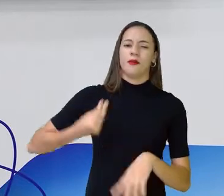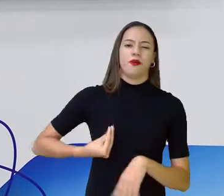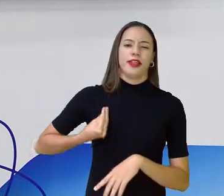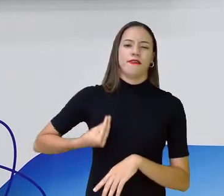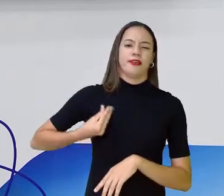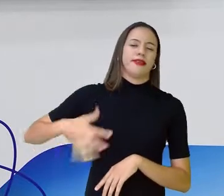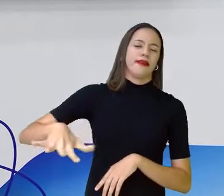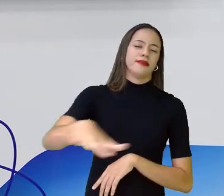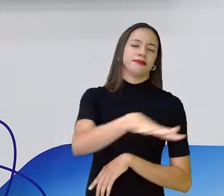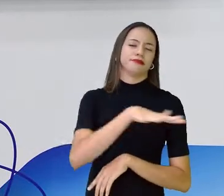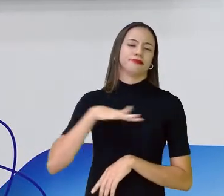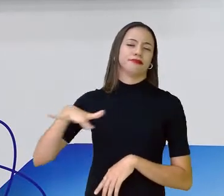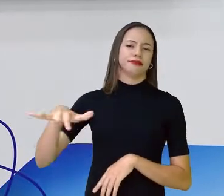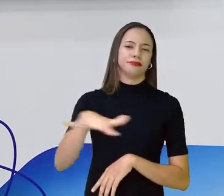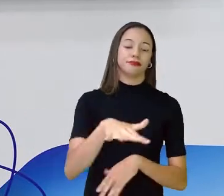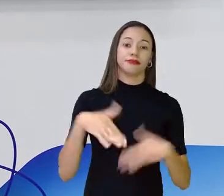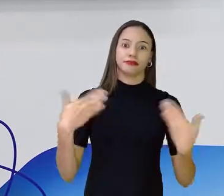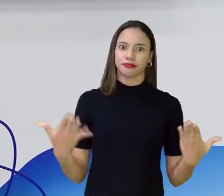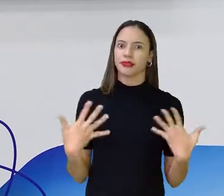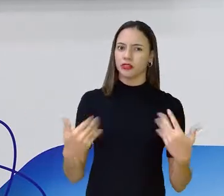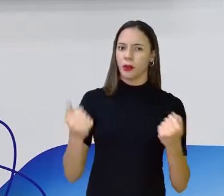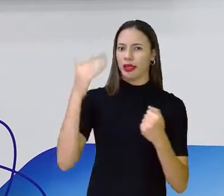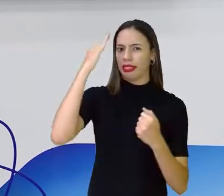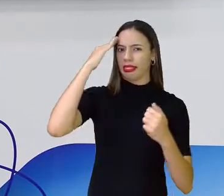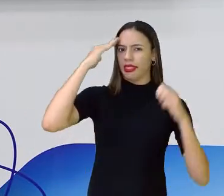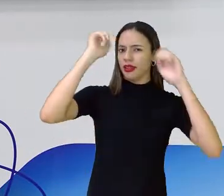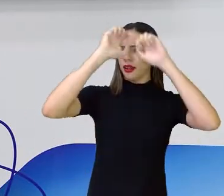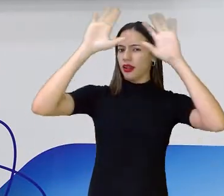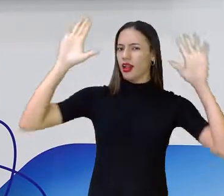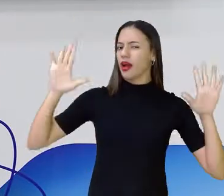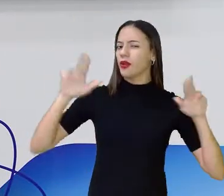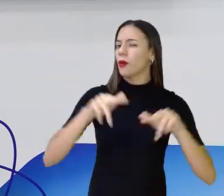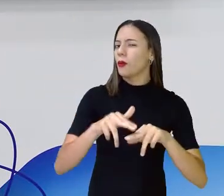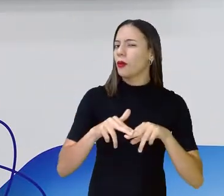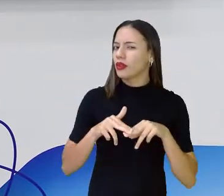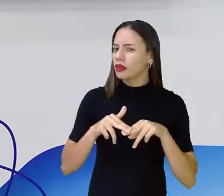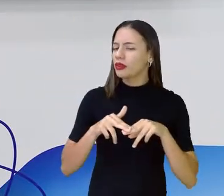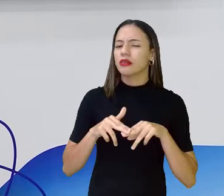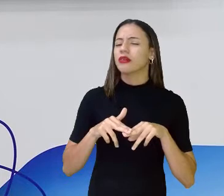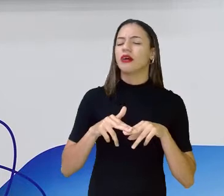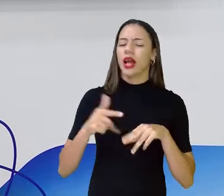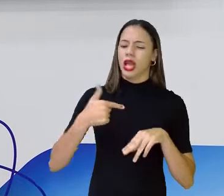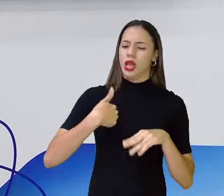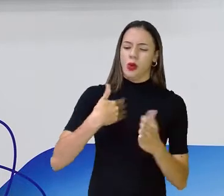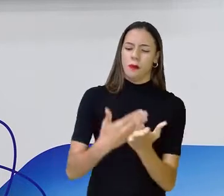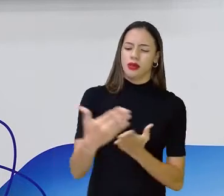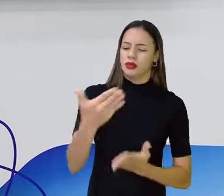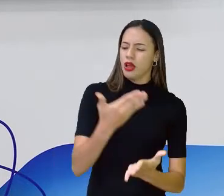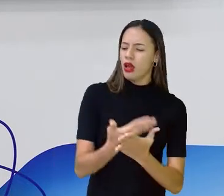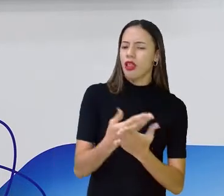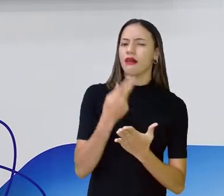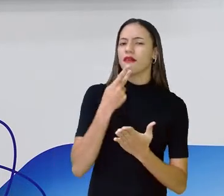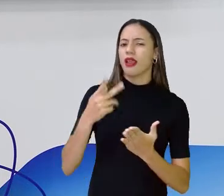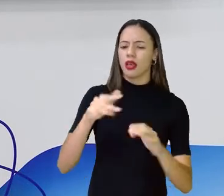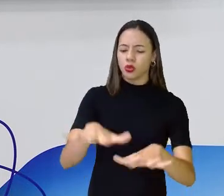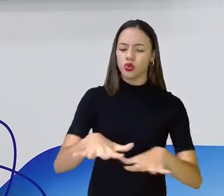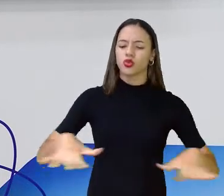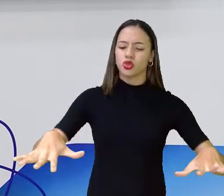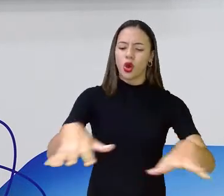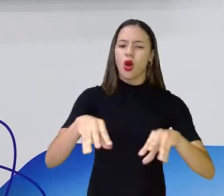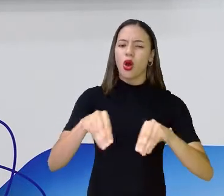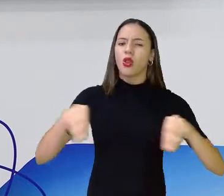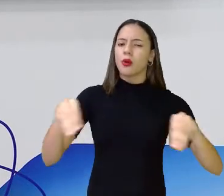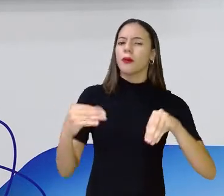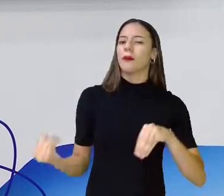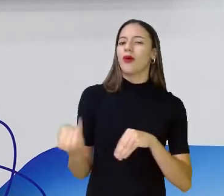geral. E aí nós vamos entender por quê. Eu já começo essa aula falando sobre essa importância do solo para os